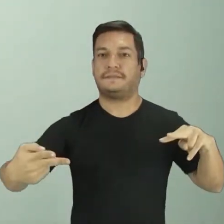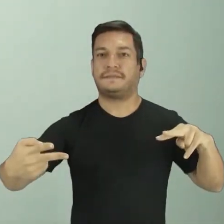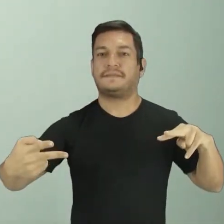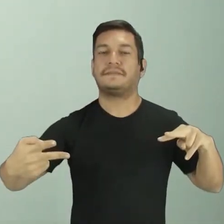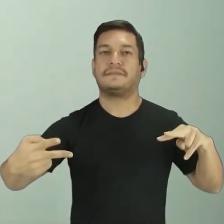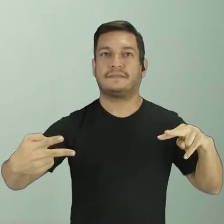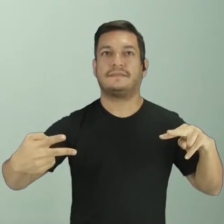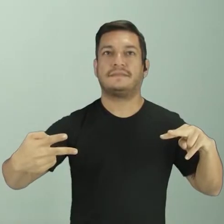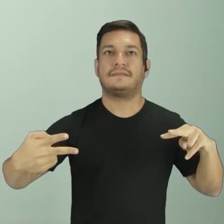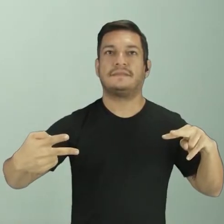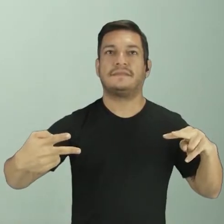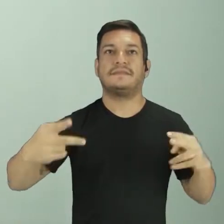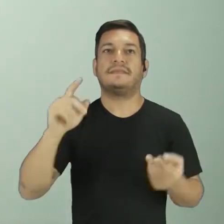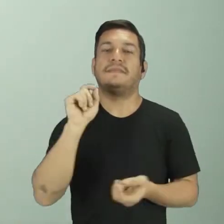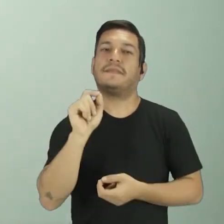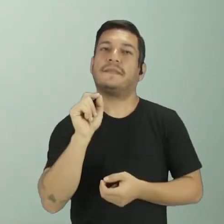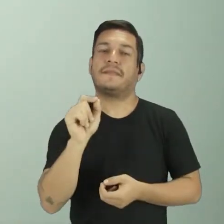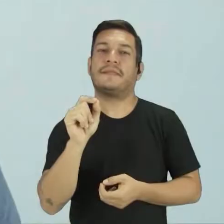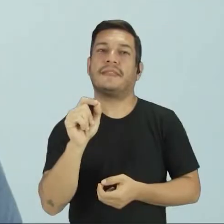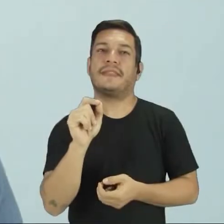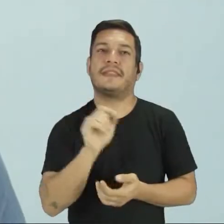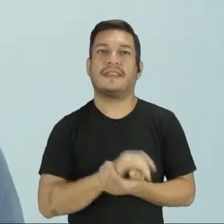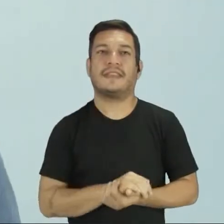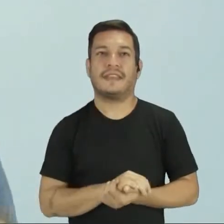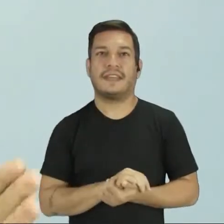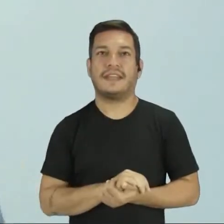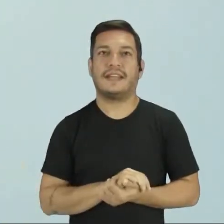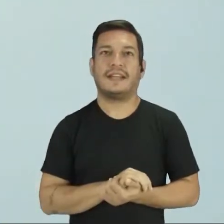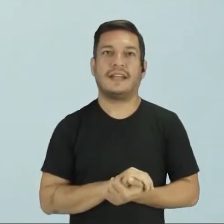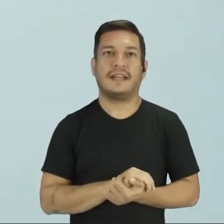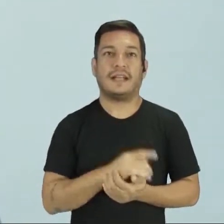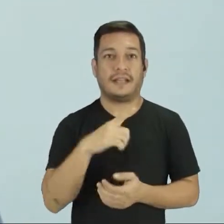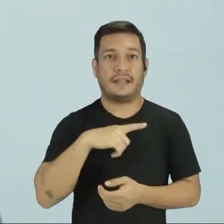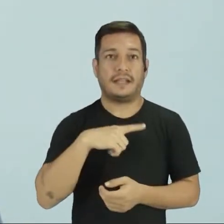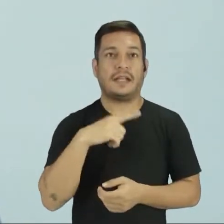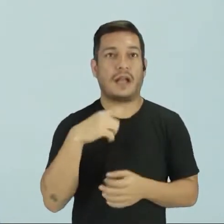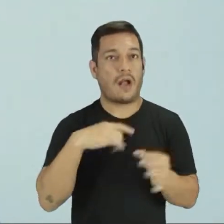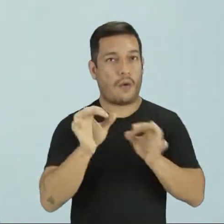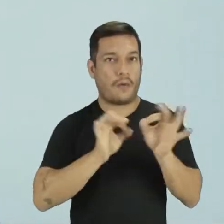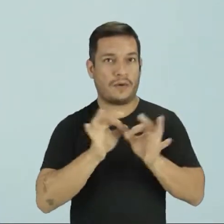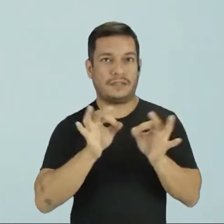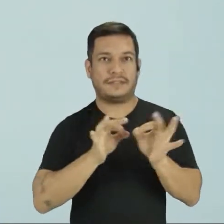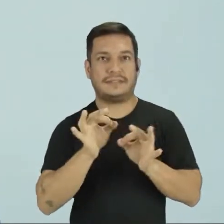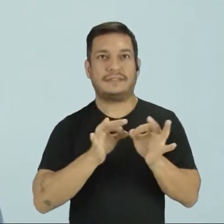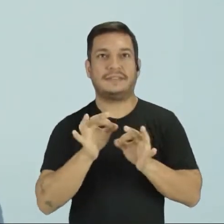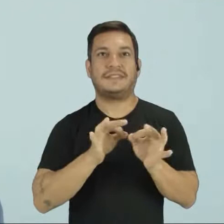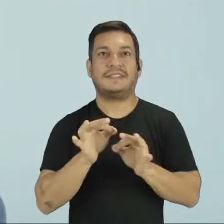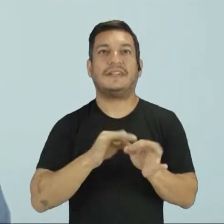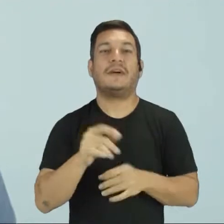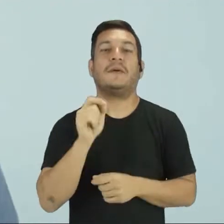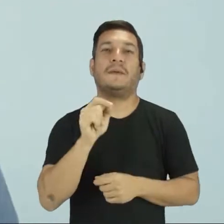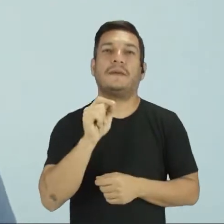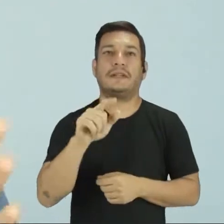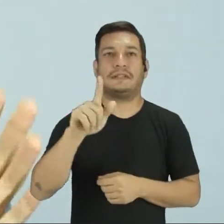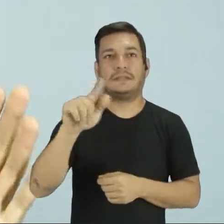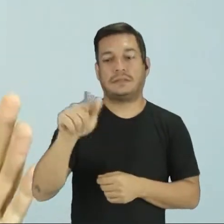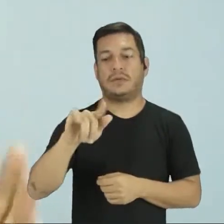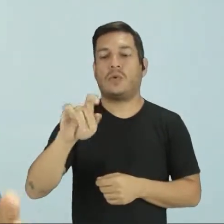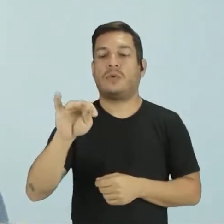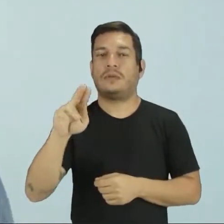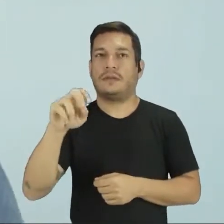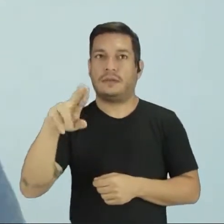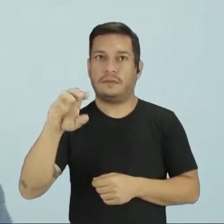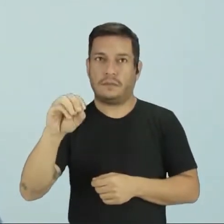trocado, vai ser combinado, tá? Então, no leptótemo da prófase 1, a gente tem a organização dos cromossomos. No zigótomo, eles vão